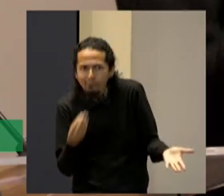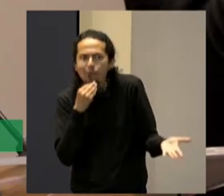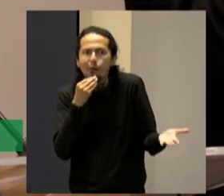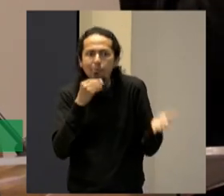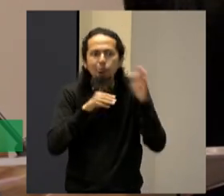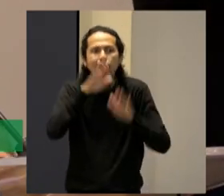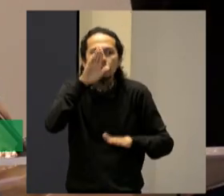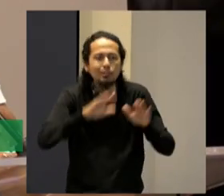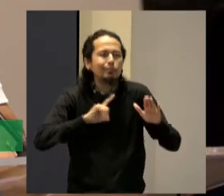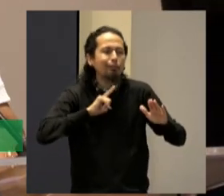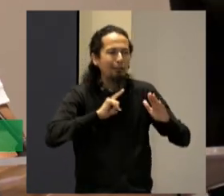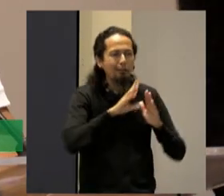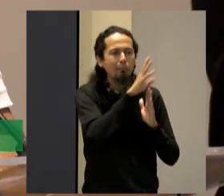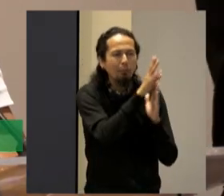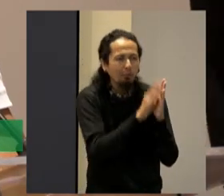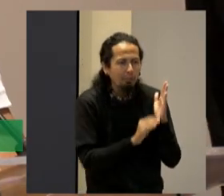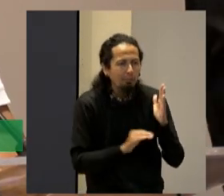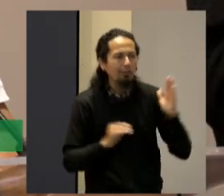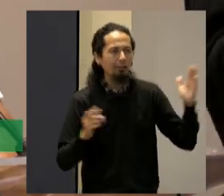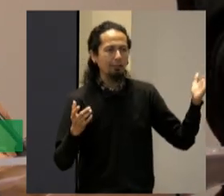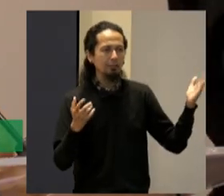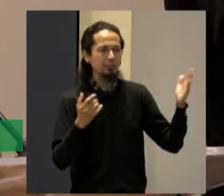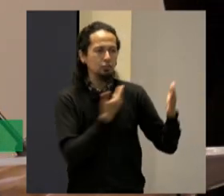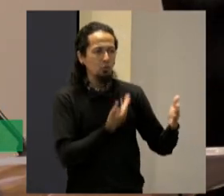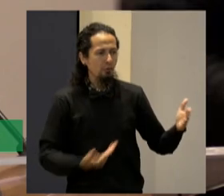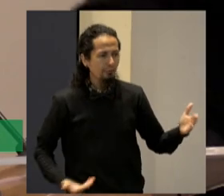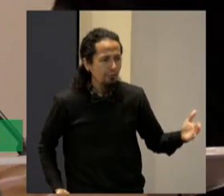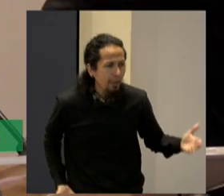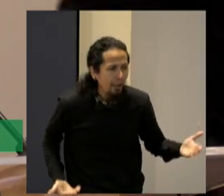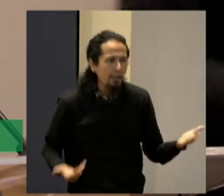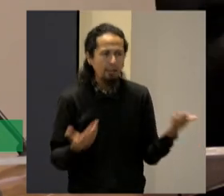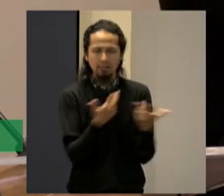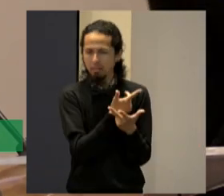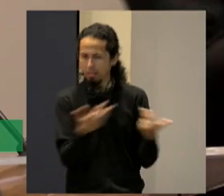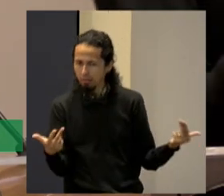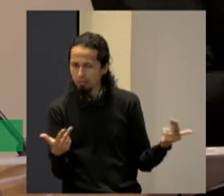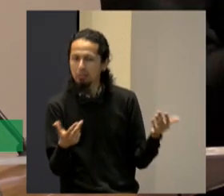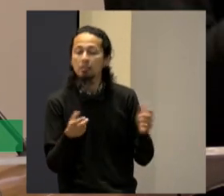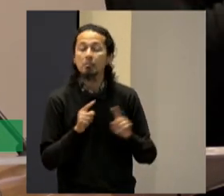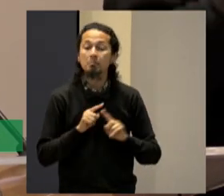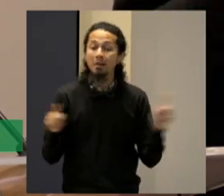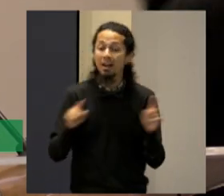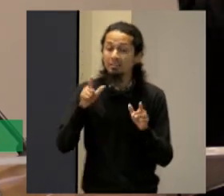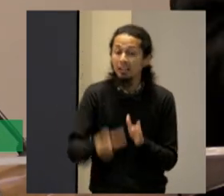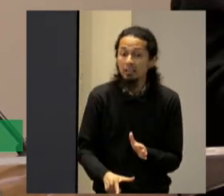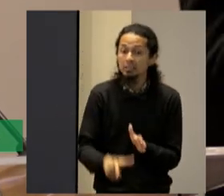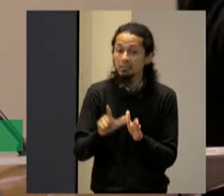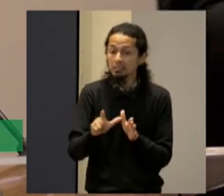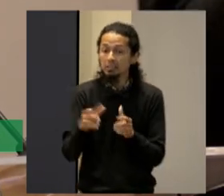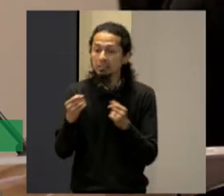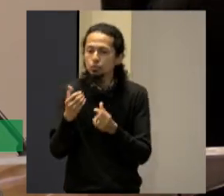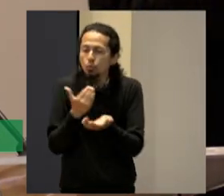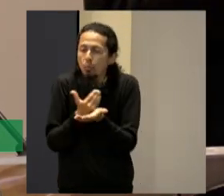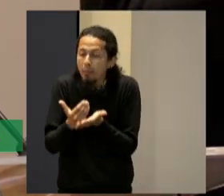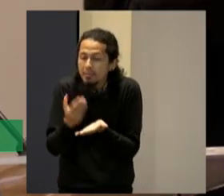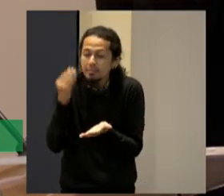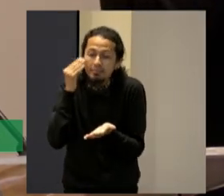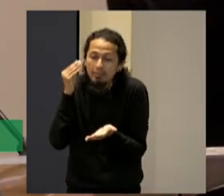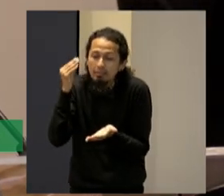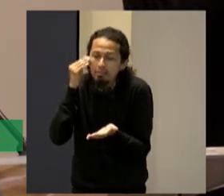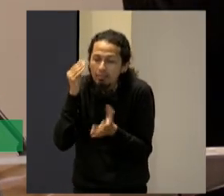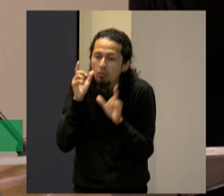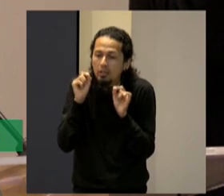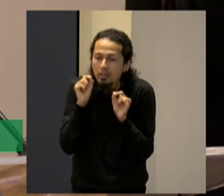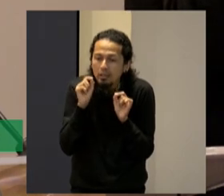estatais, institucionais, de Estado e de política, a gente começa a entender o cadinho de cada território que passa a